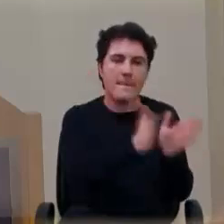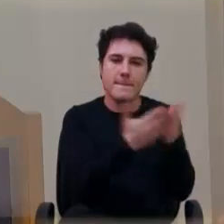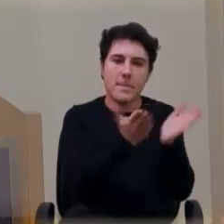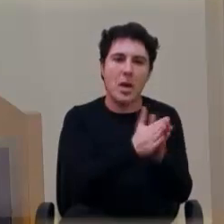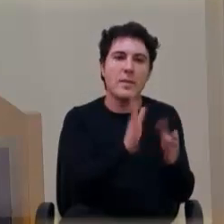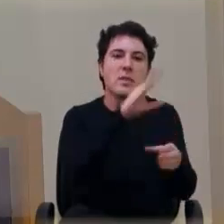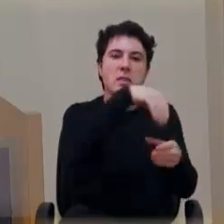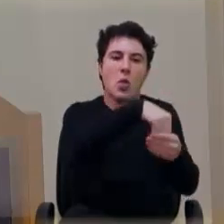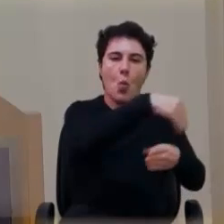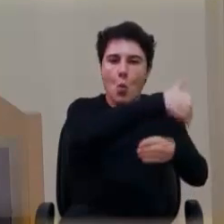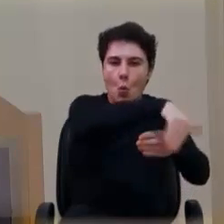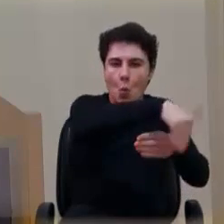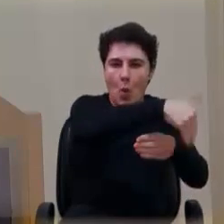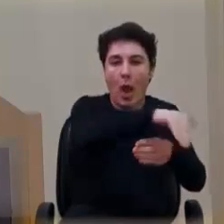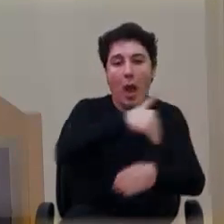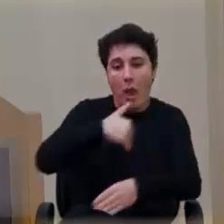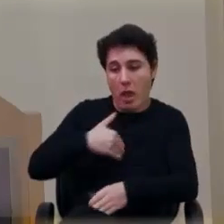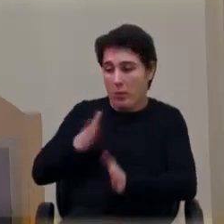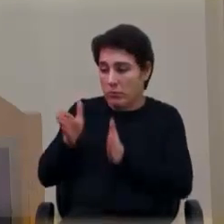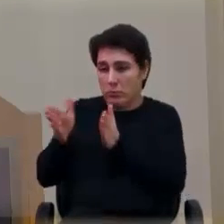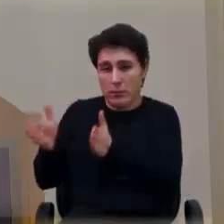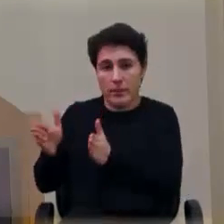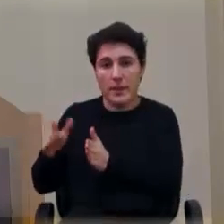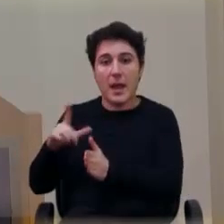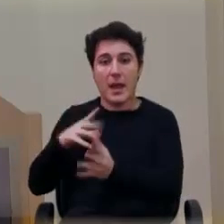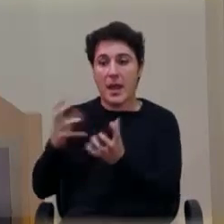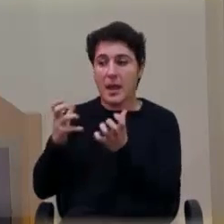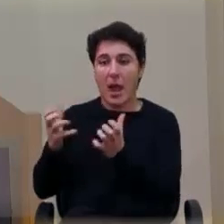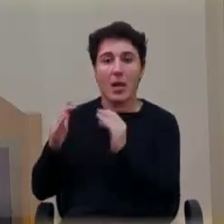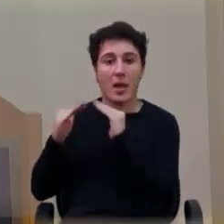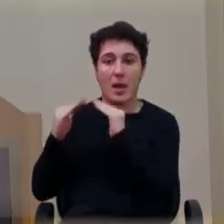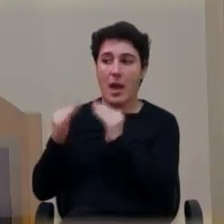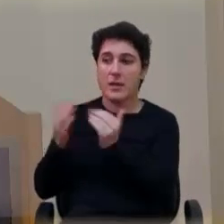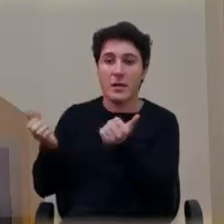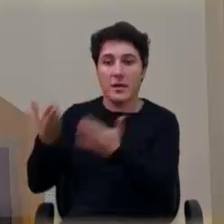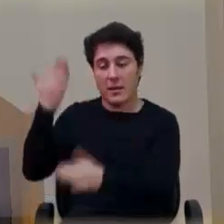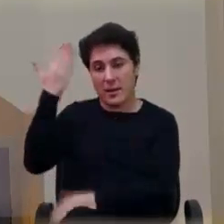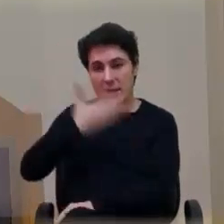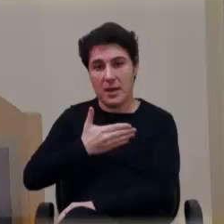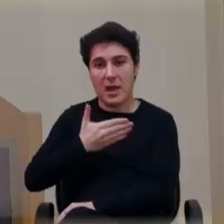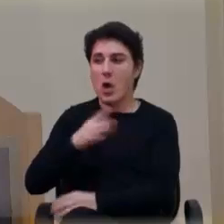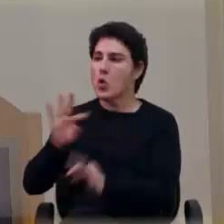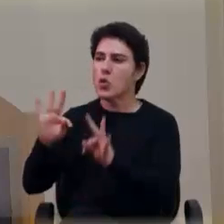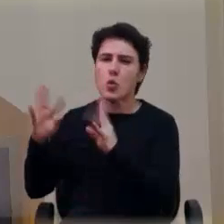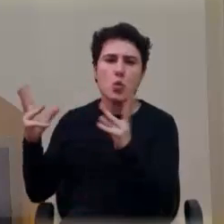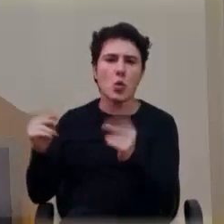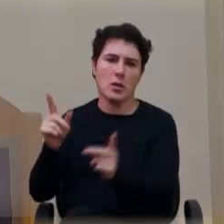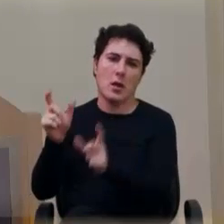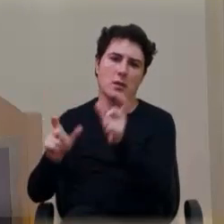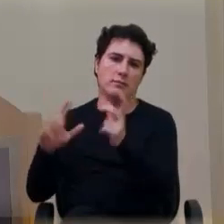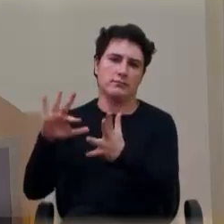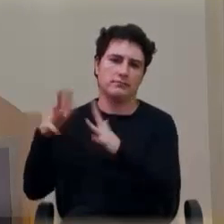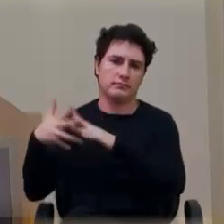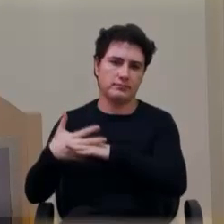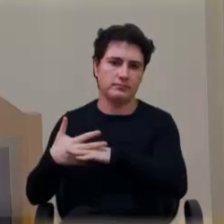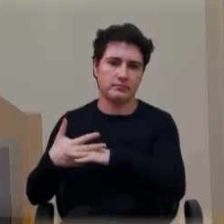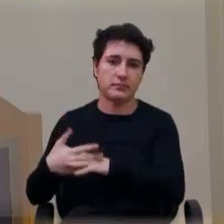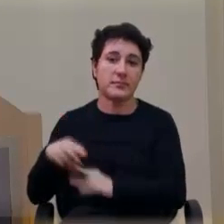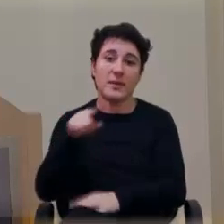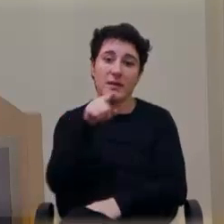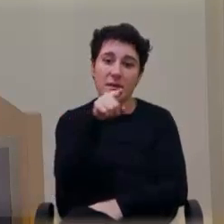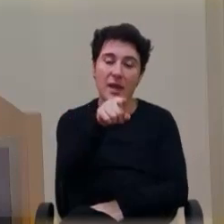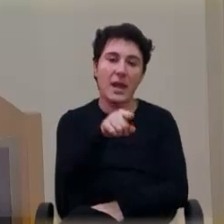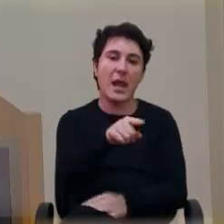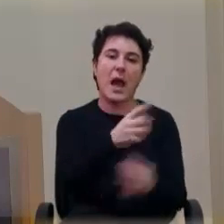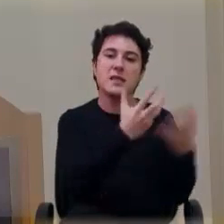que eles estejam Miseráveis eu tô no lugar onde habitação digna é garantida a todo cidadão brasileiro vocês estão do lado